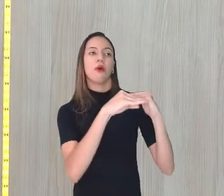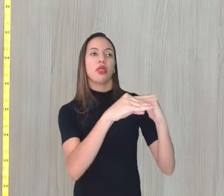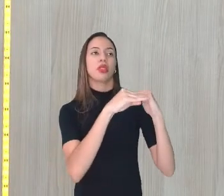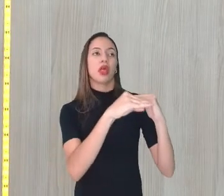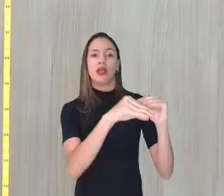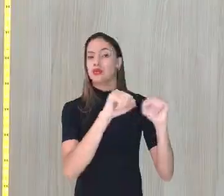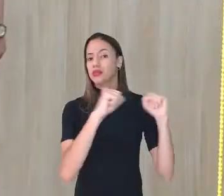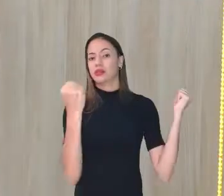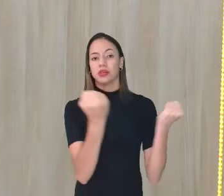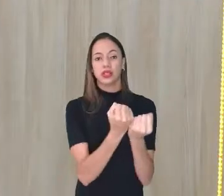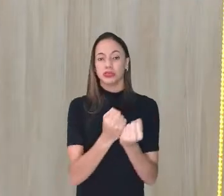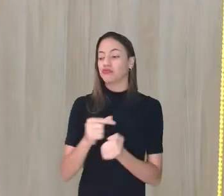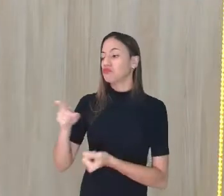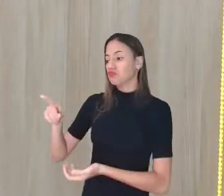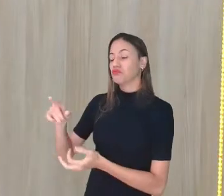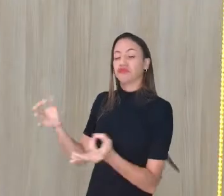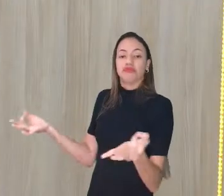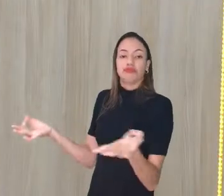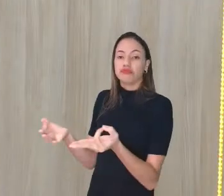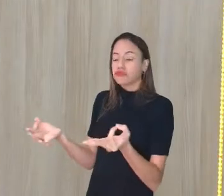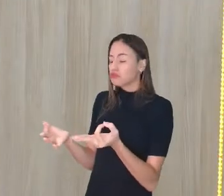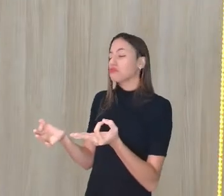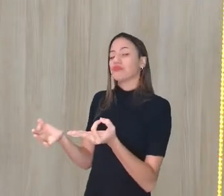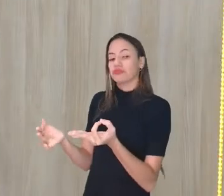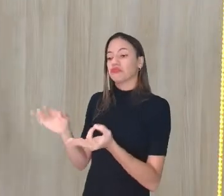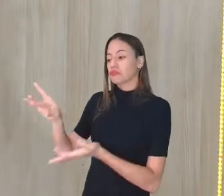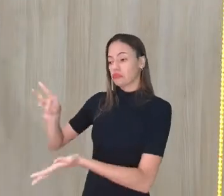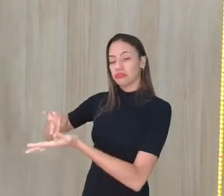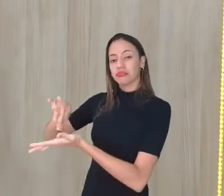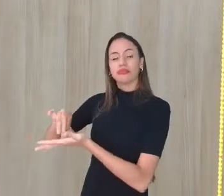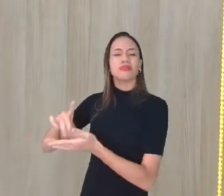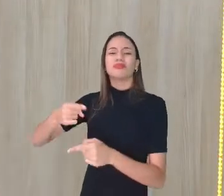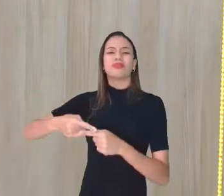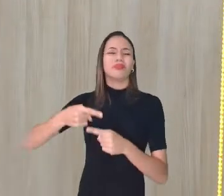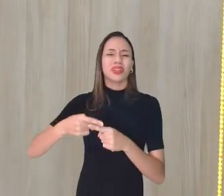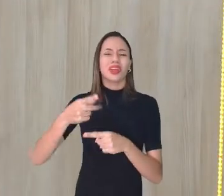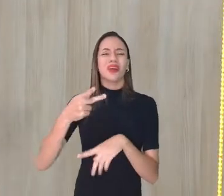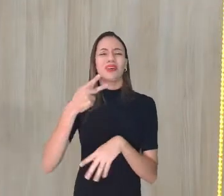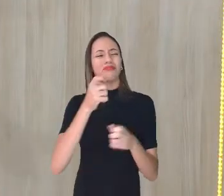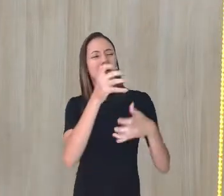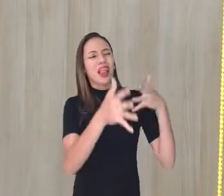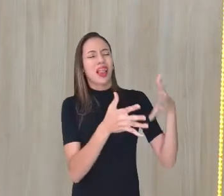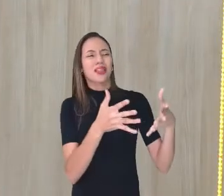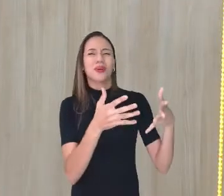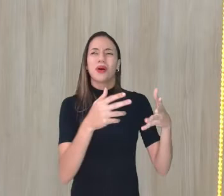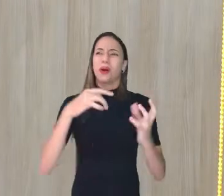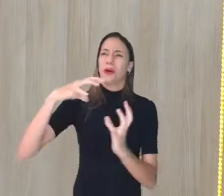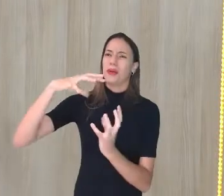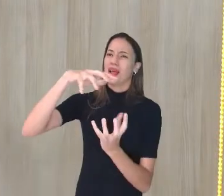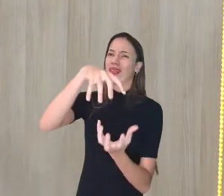Exato, perfeito. E por que que a gente está falando disso tudo, né? Falando de planeta. Ah, professora, a gente não está